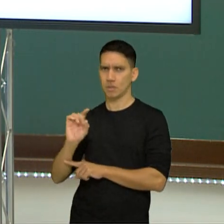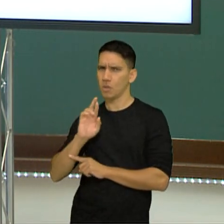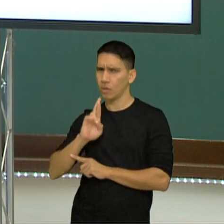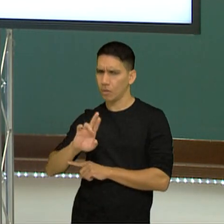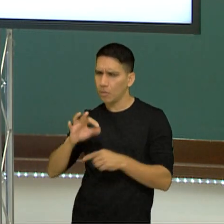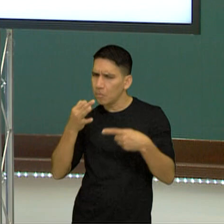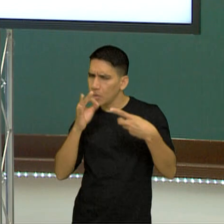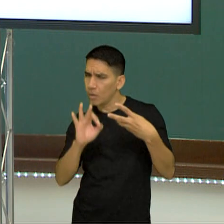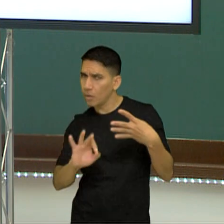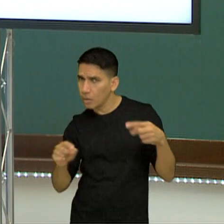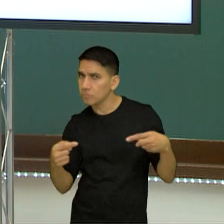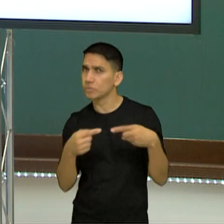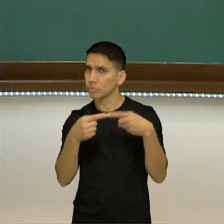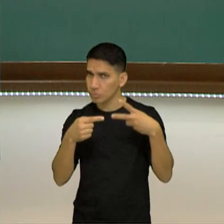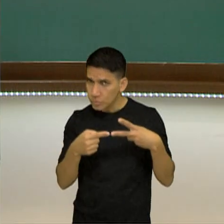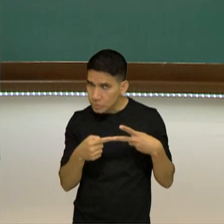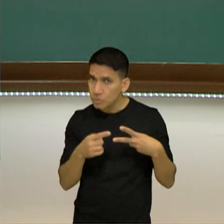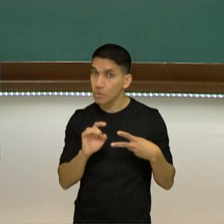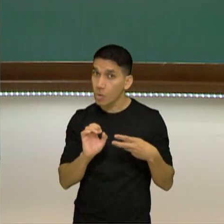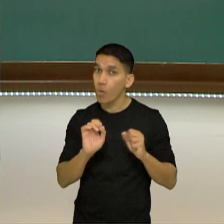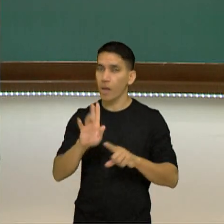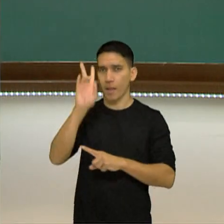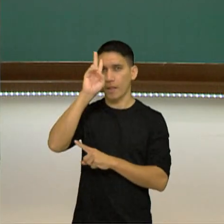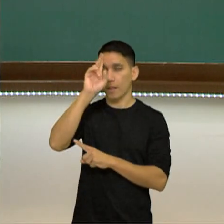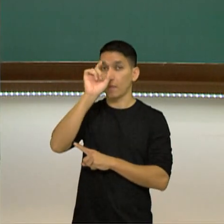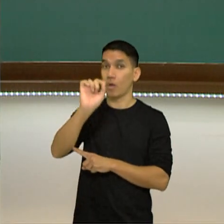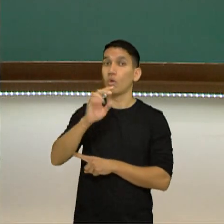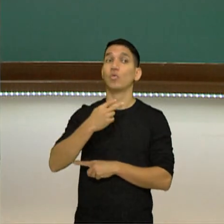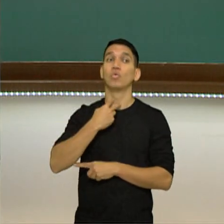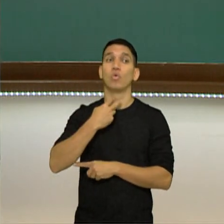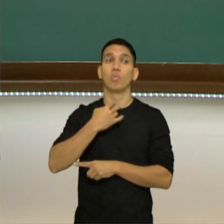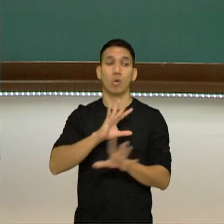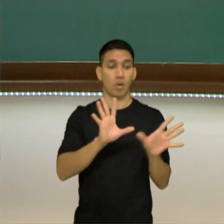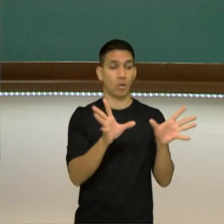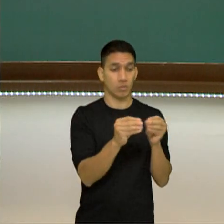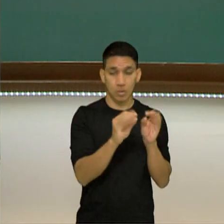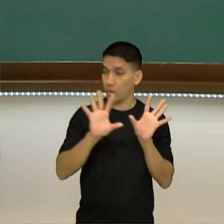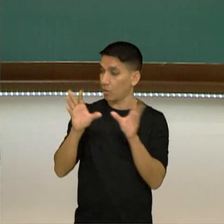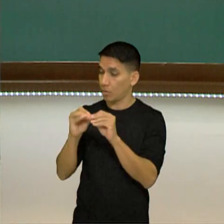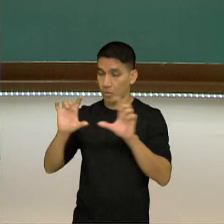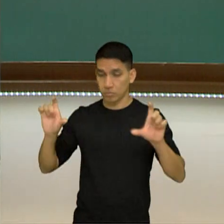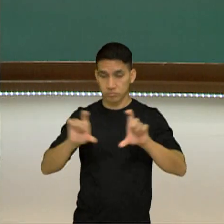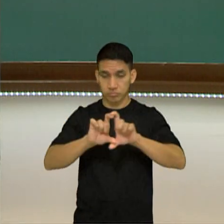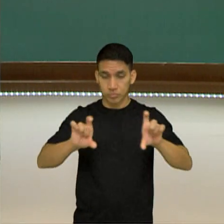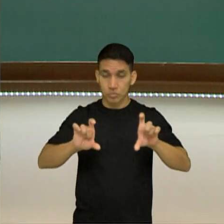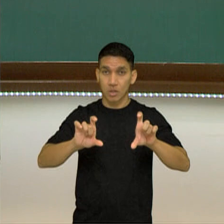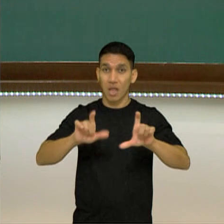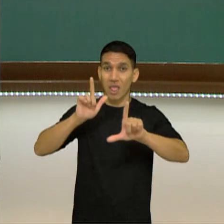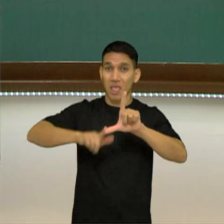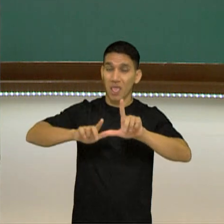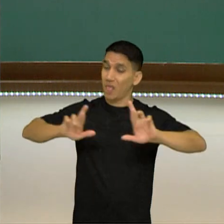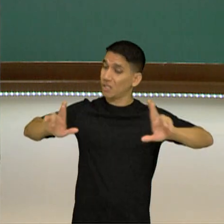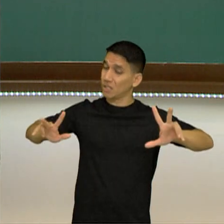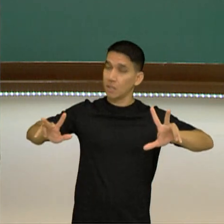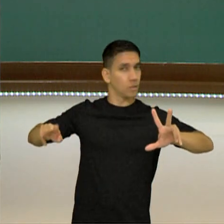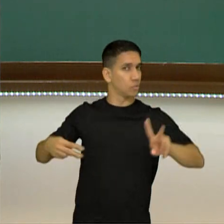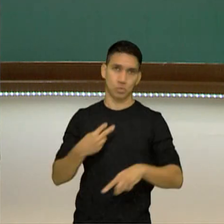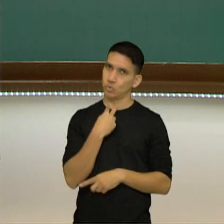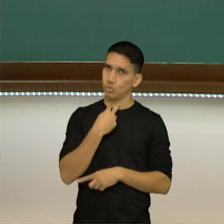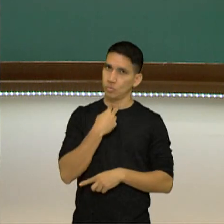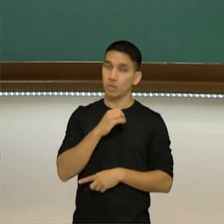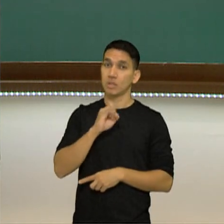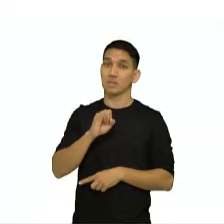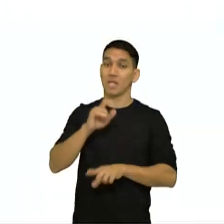Confere o resultado ver se tá tudo certo Lembrando que você não pode juntar meu nomes com letras diferentes nem suas